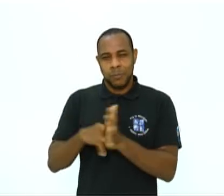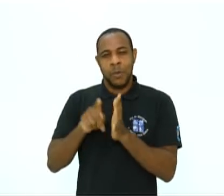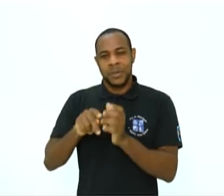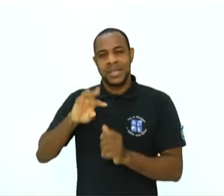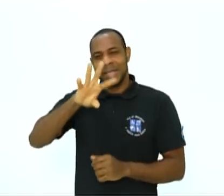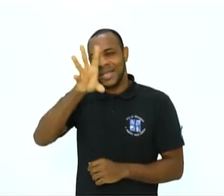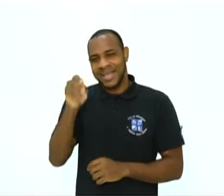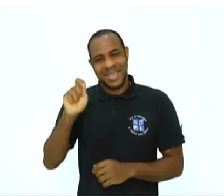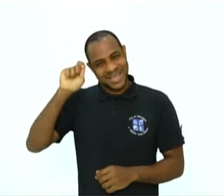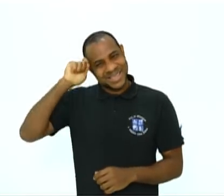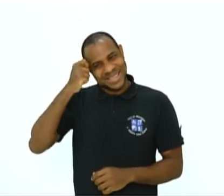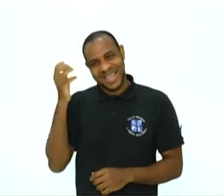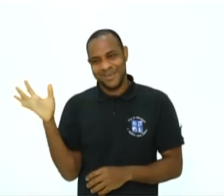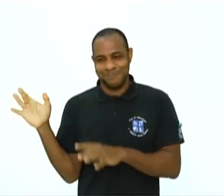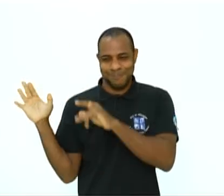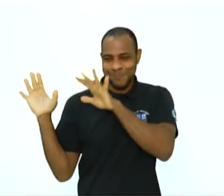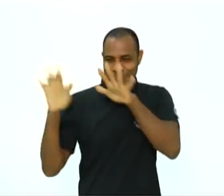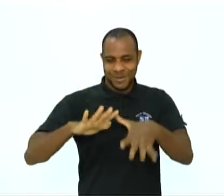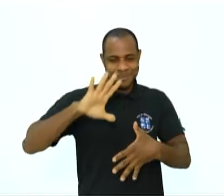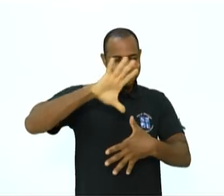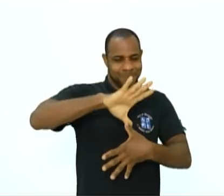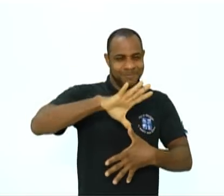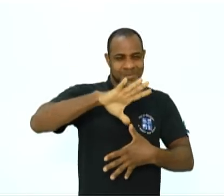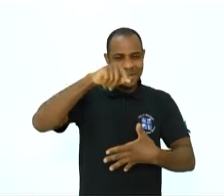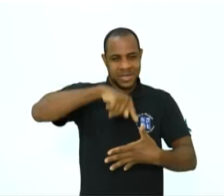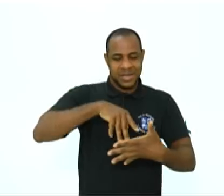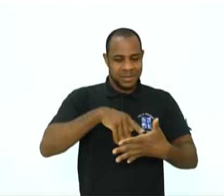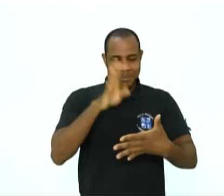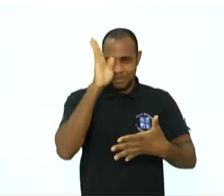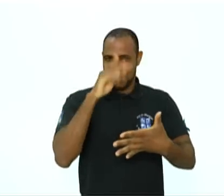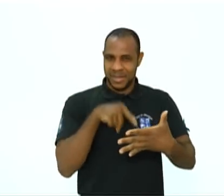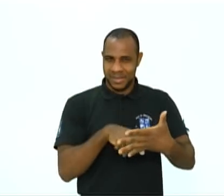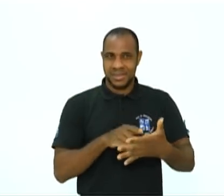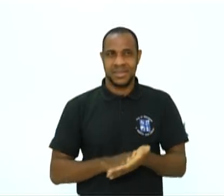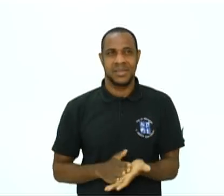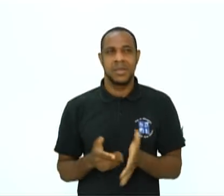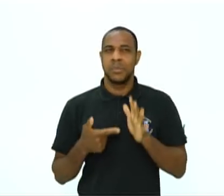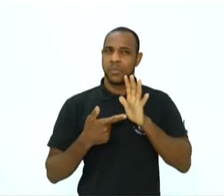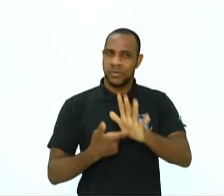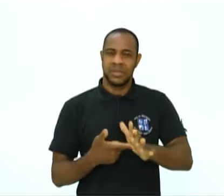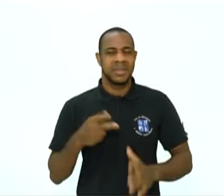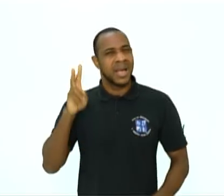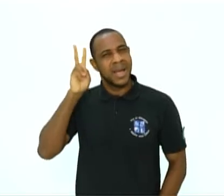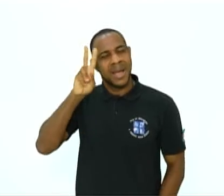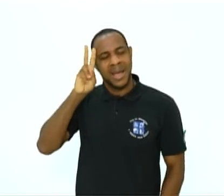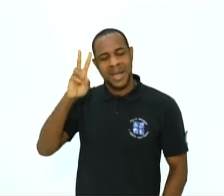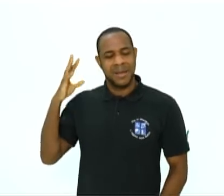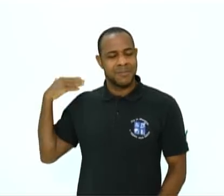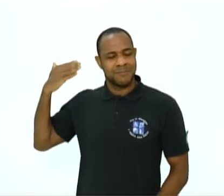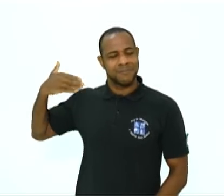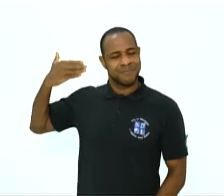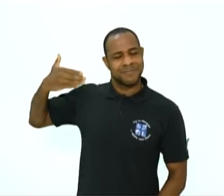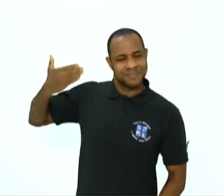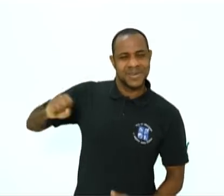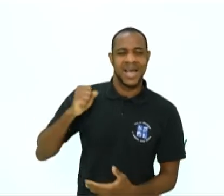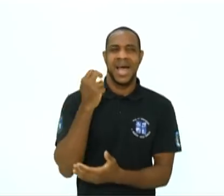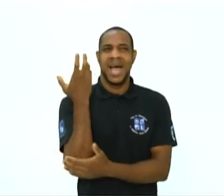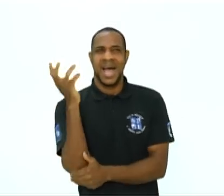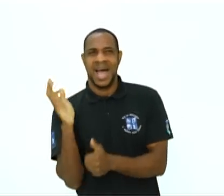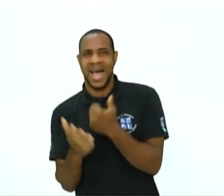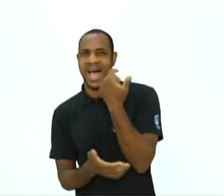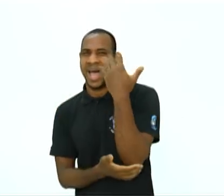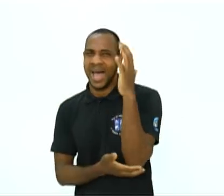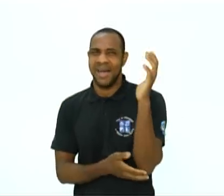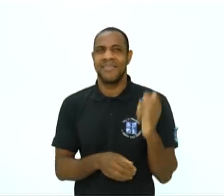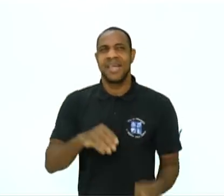com uma força, né? Muito grande, trazendo a ancestralidade, a memória, a árvore do abaobá,